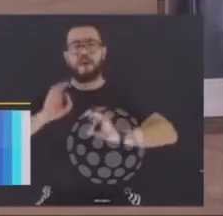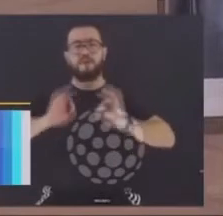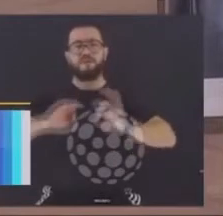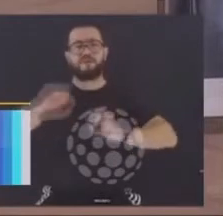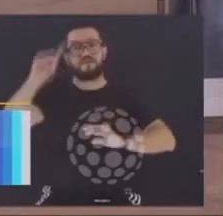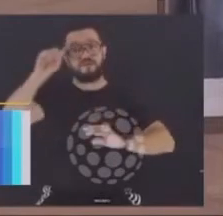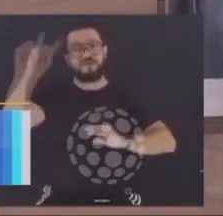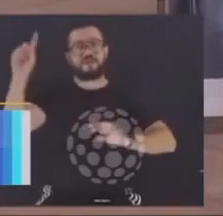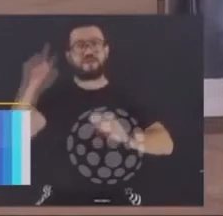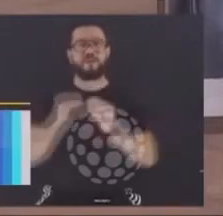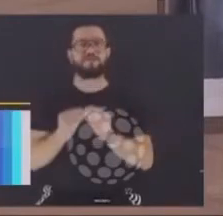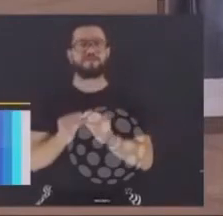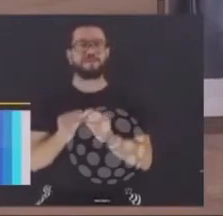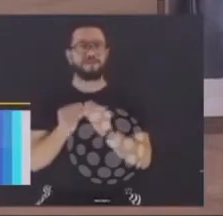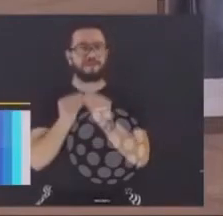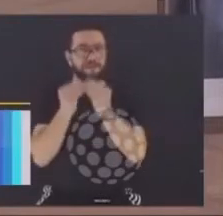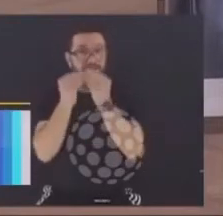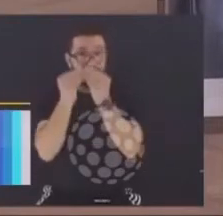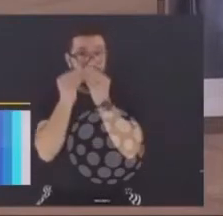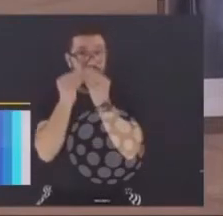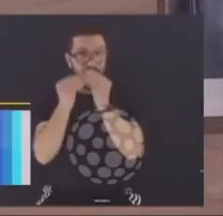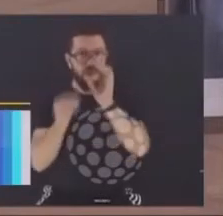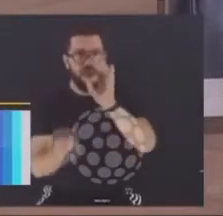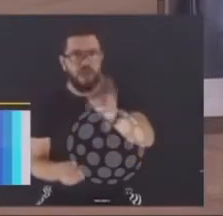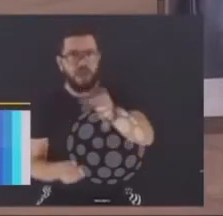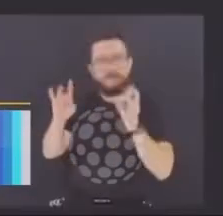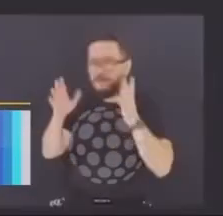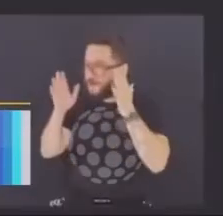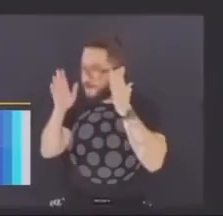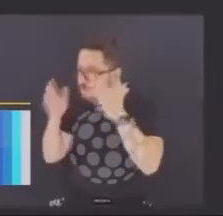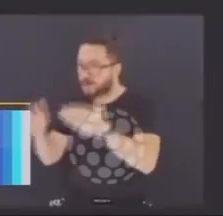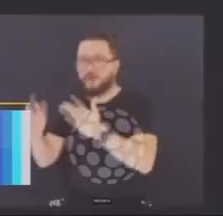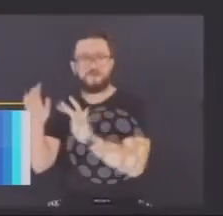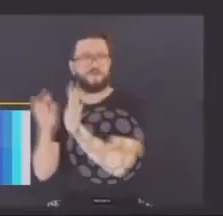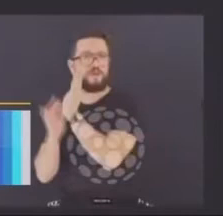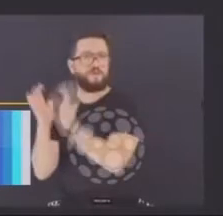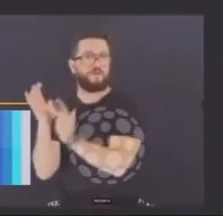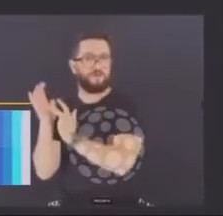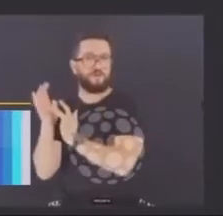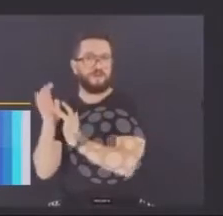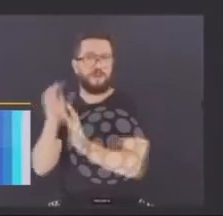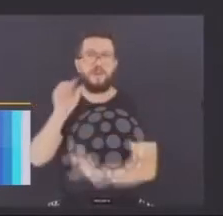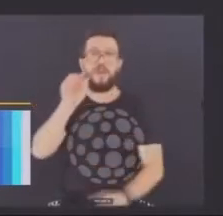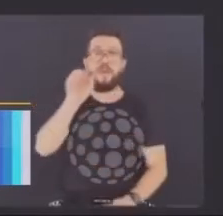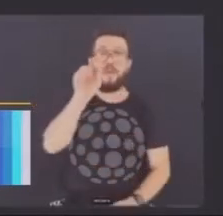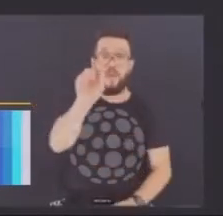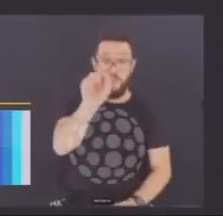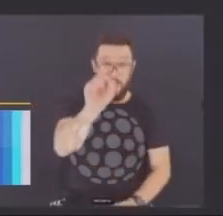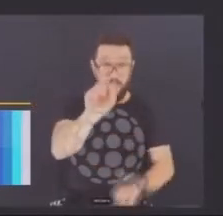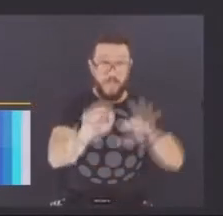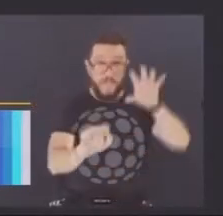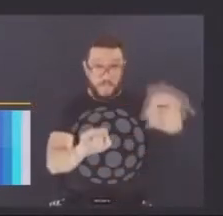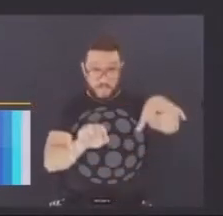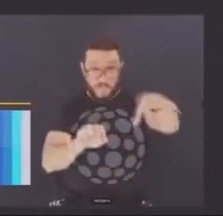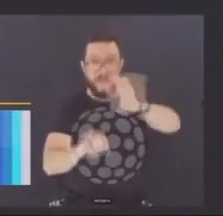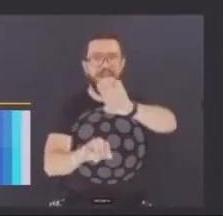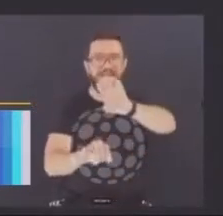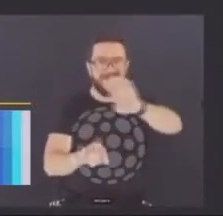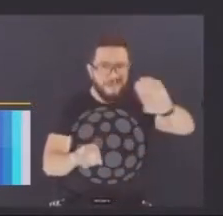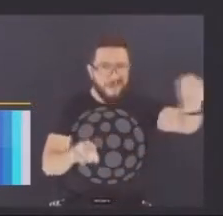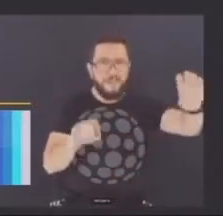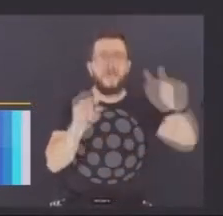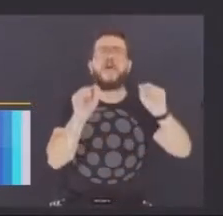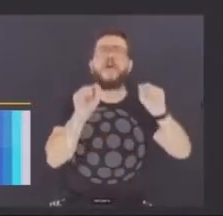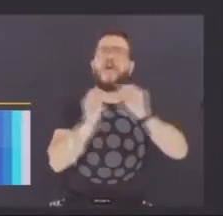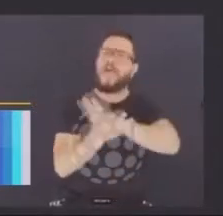um ato e cunho político é um crime. O vereador Éder Borges entrou com um pedido de cassação de Renato